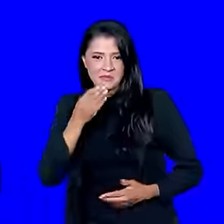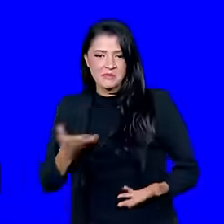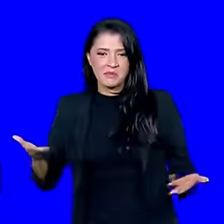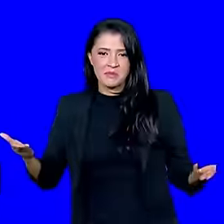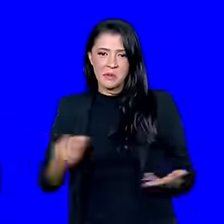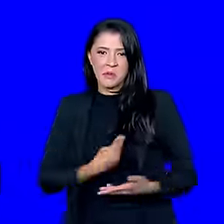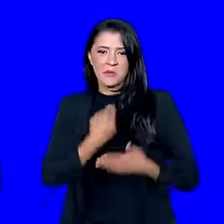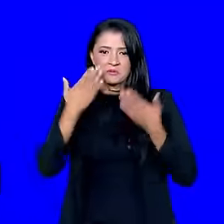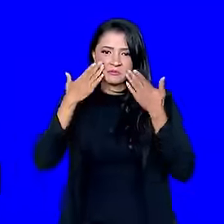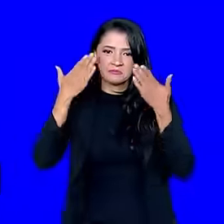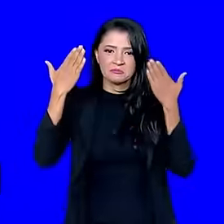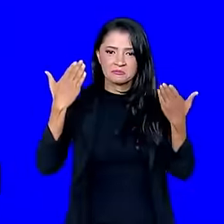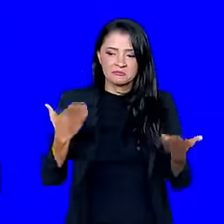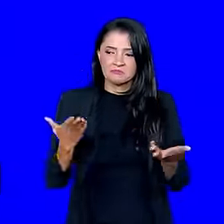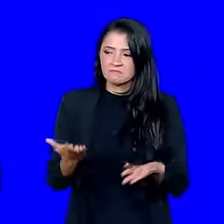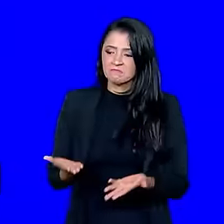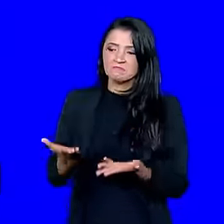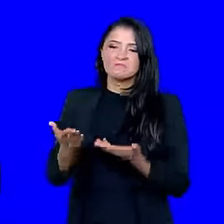aqui apresentando